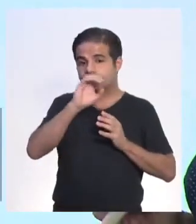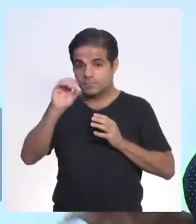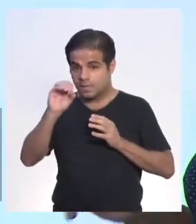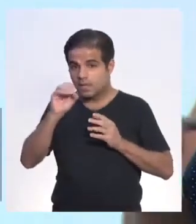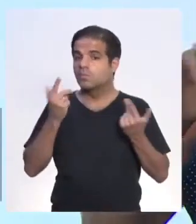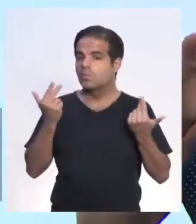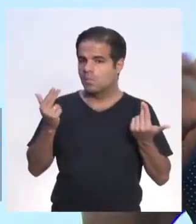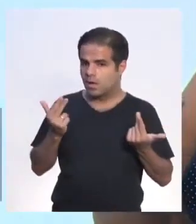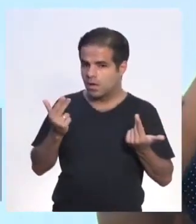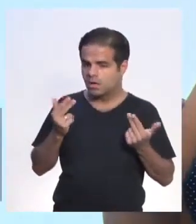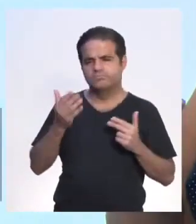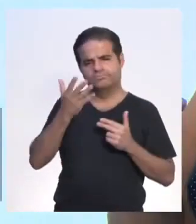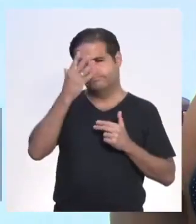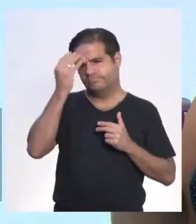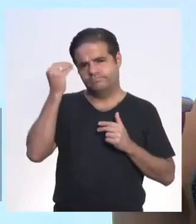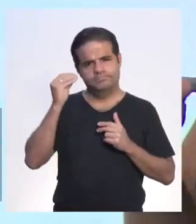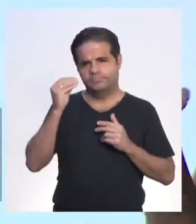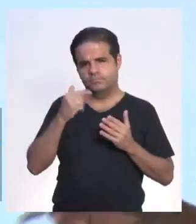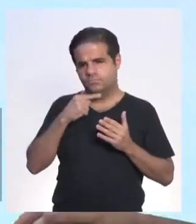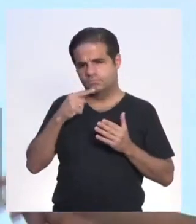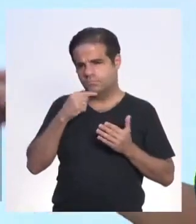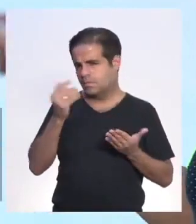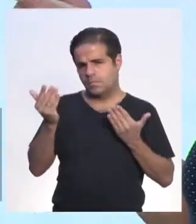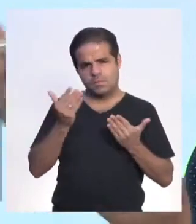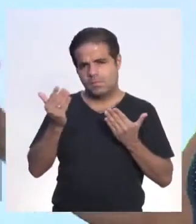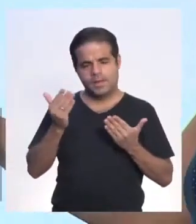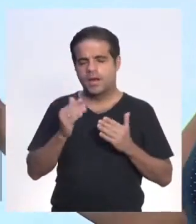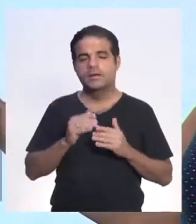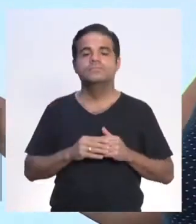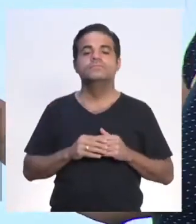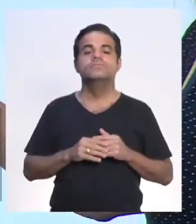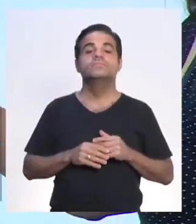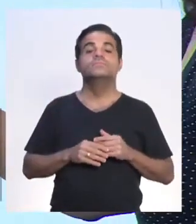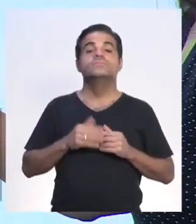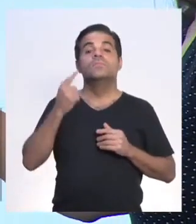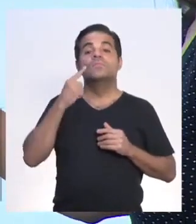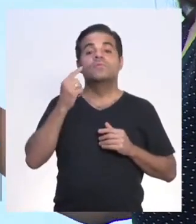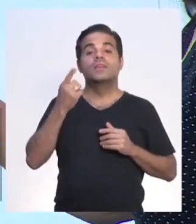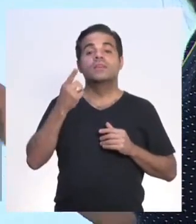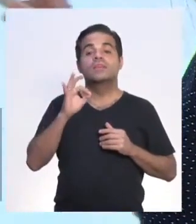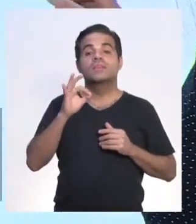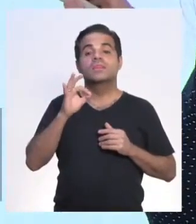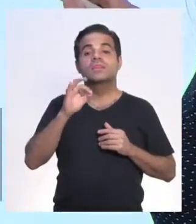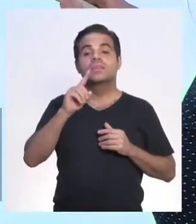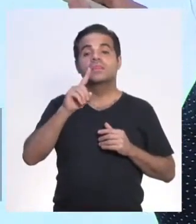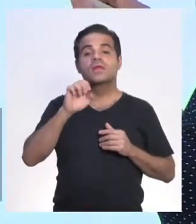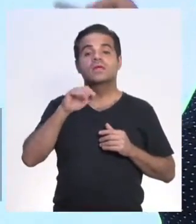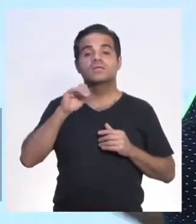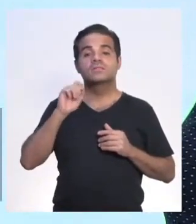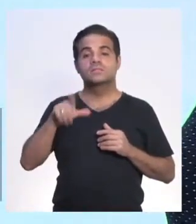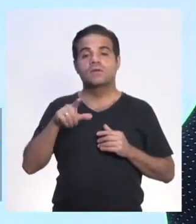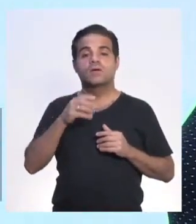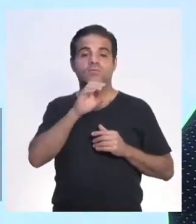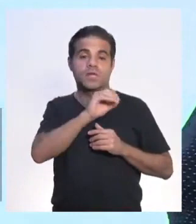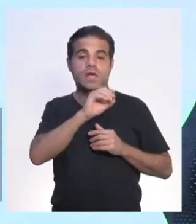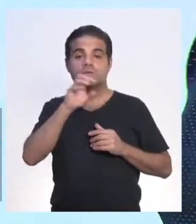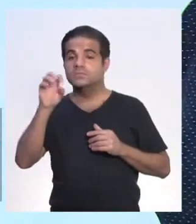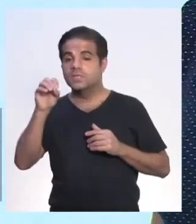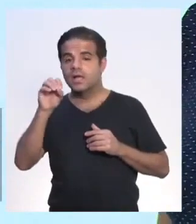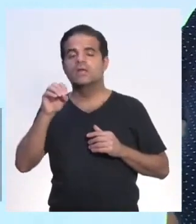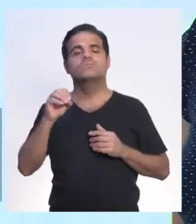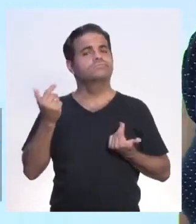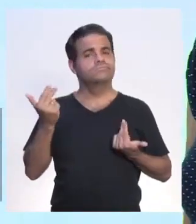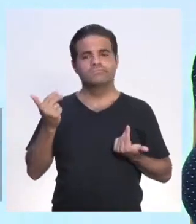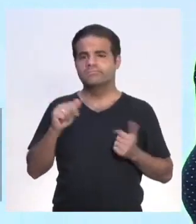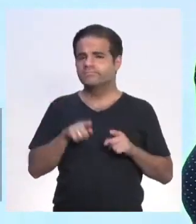é igual. Esquece, não dá para comparar. Vamos para os décimos. 0 e 0. Também